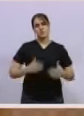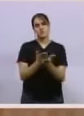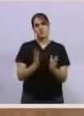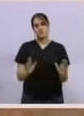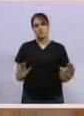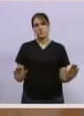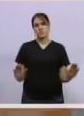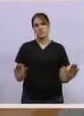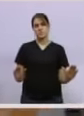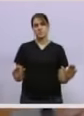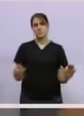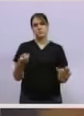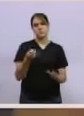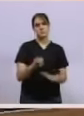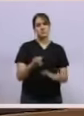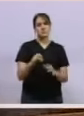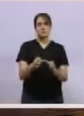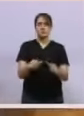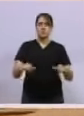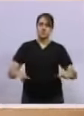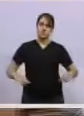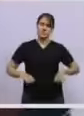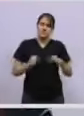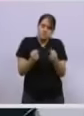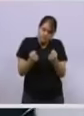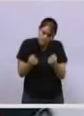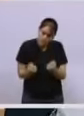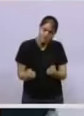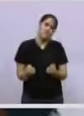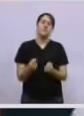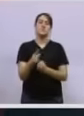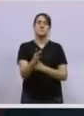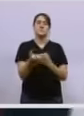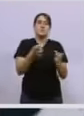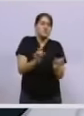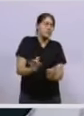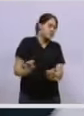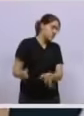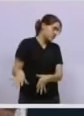passar. Se a cruz lhe pesou e quer se